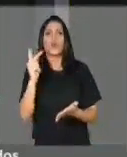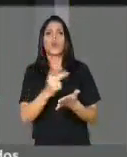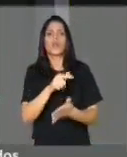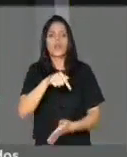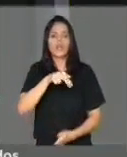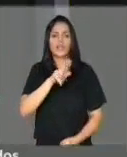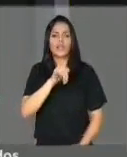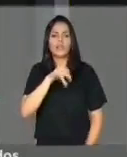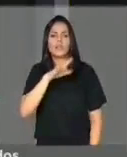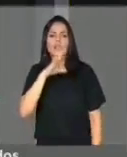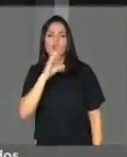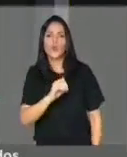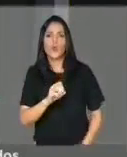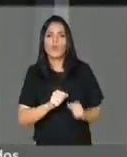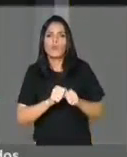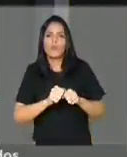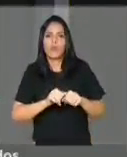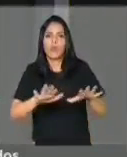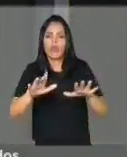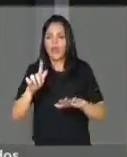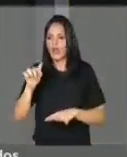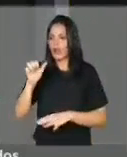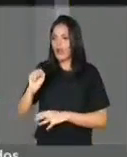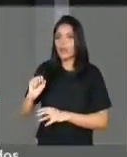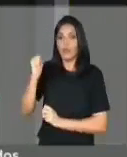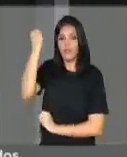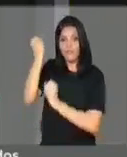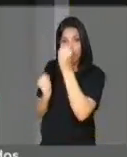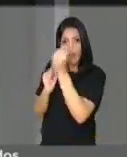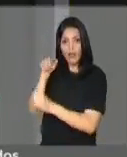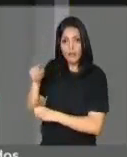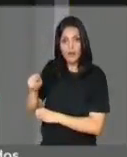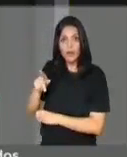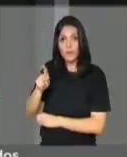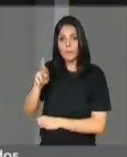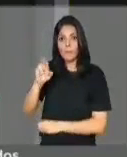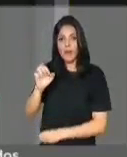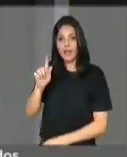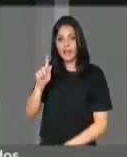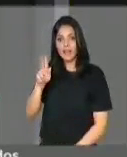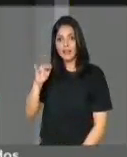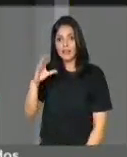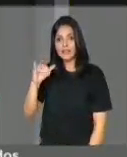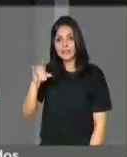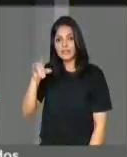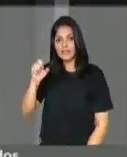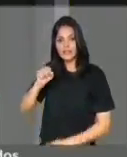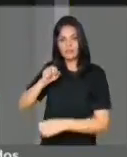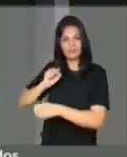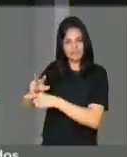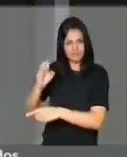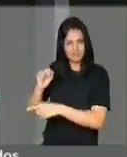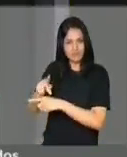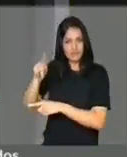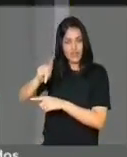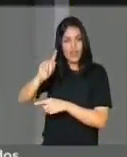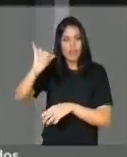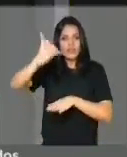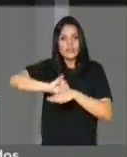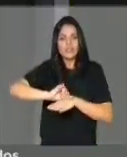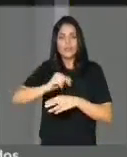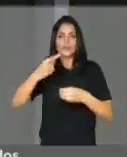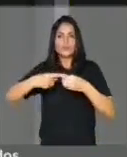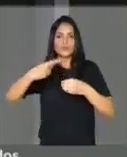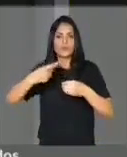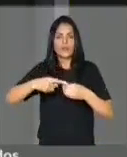jamais ocorridos, o escapamento de gás de uma fábrica de praguicidas no centro da Índia provocou em poucas horas